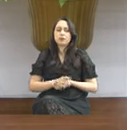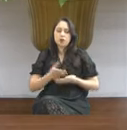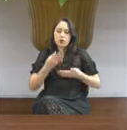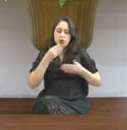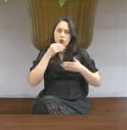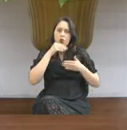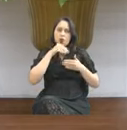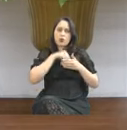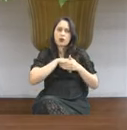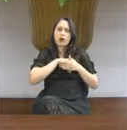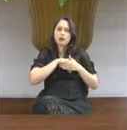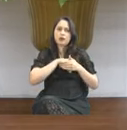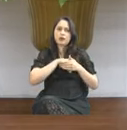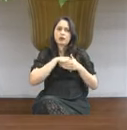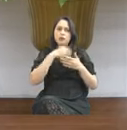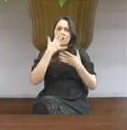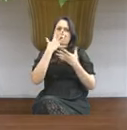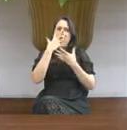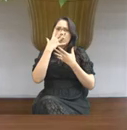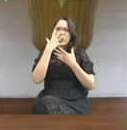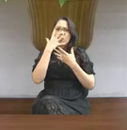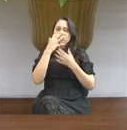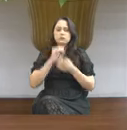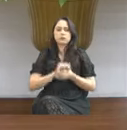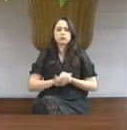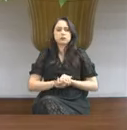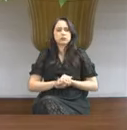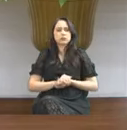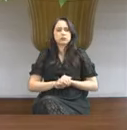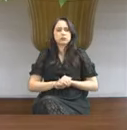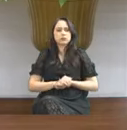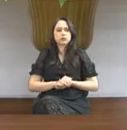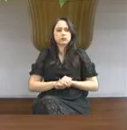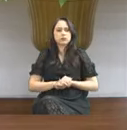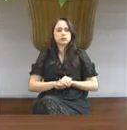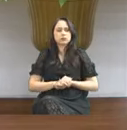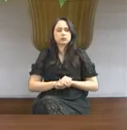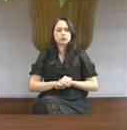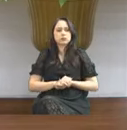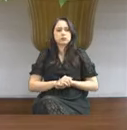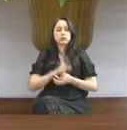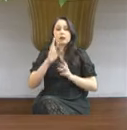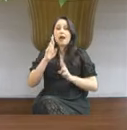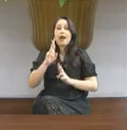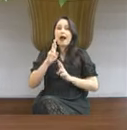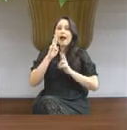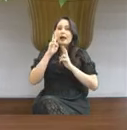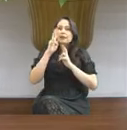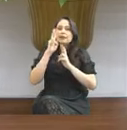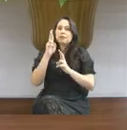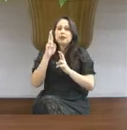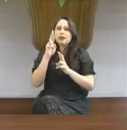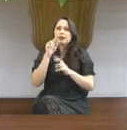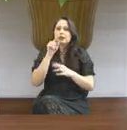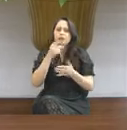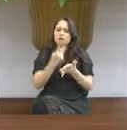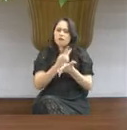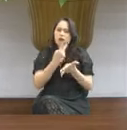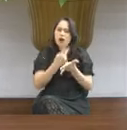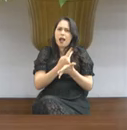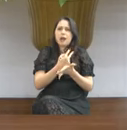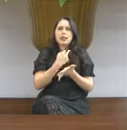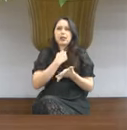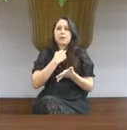peito. Confirme aquilo que Jesus falou. A esperança te leva sem vacilar, porque